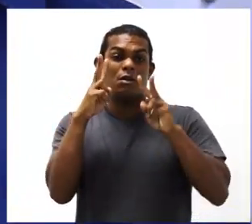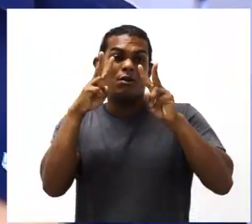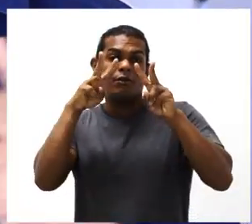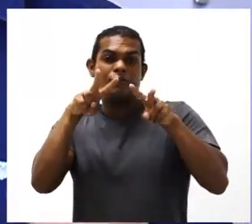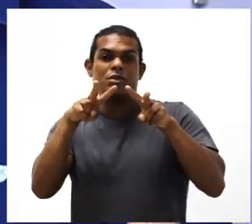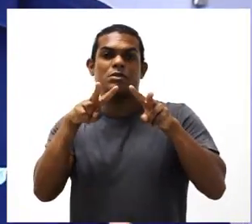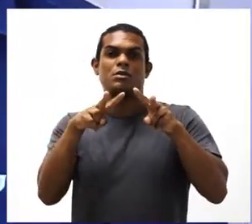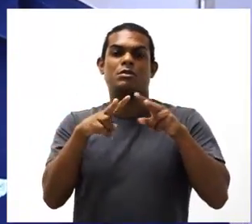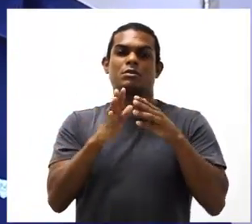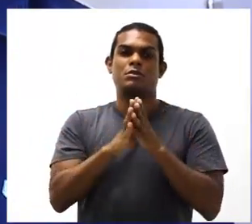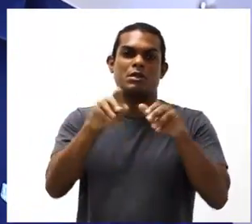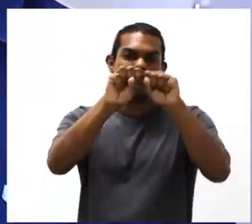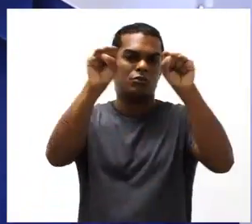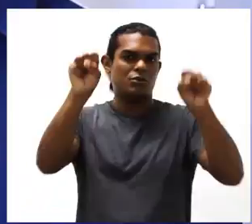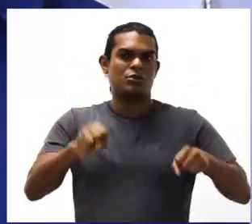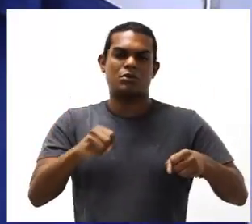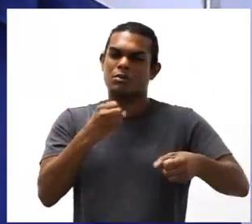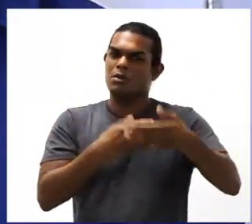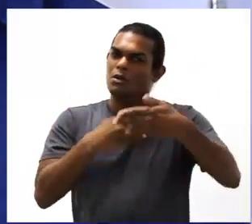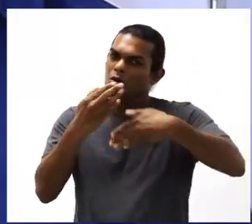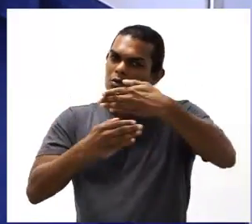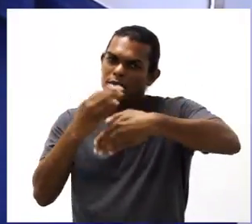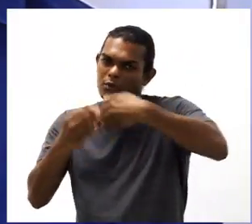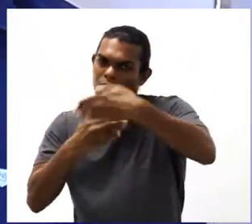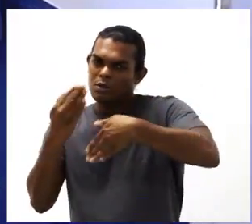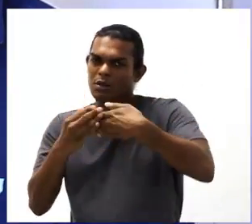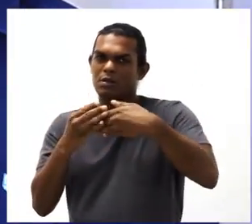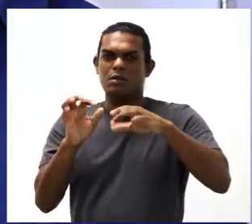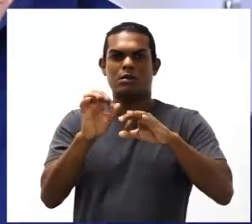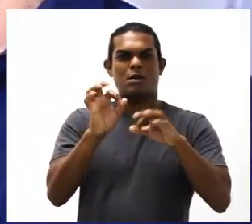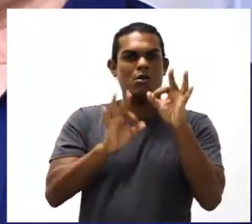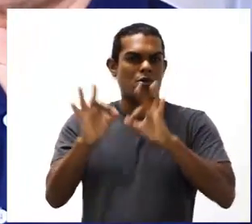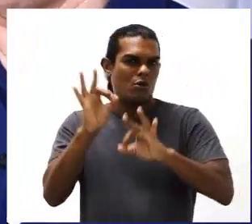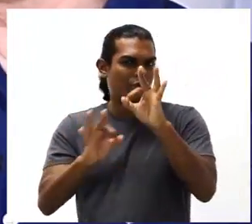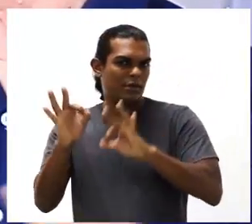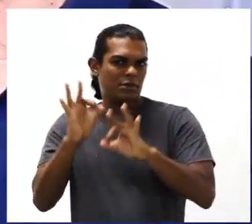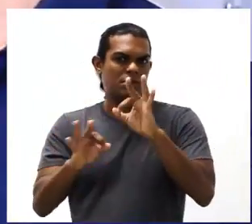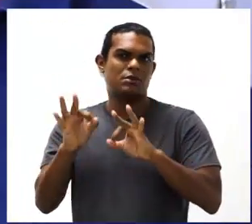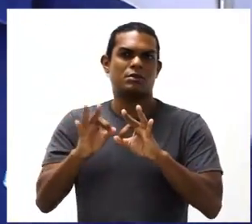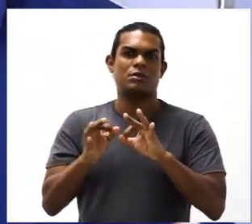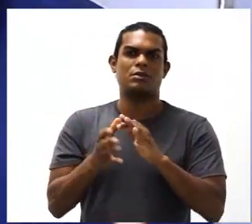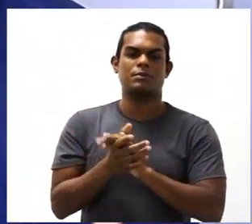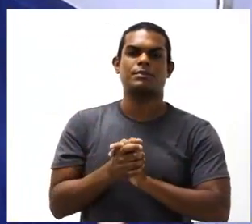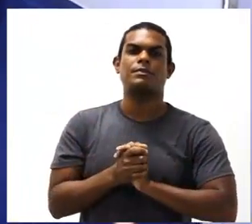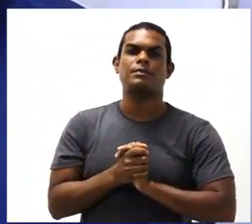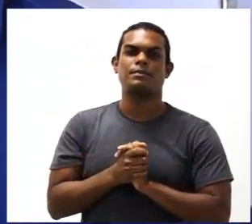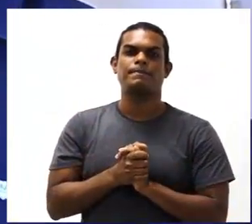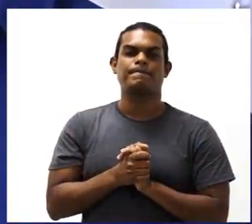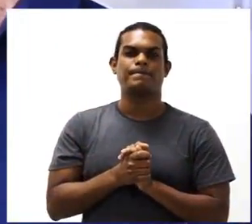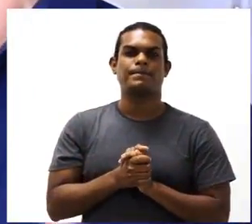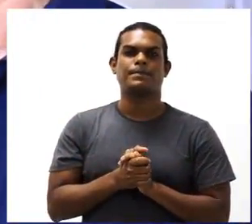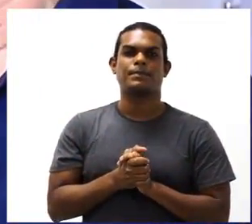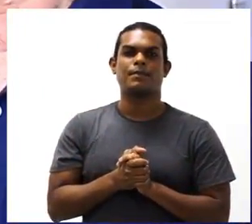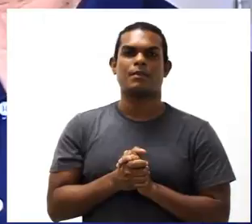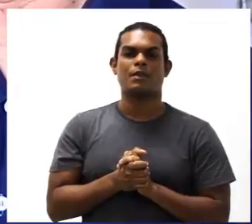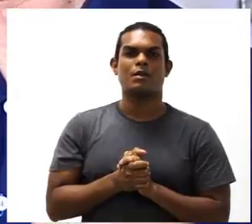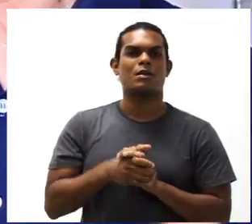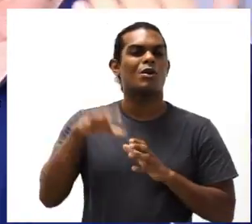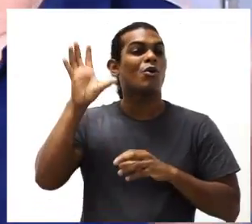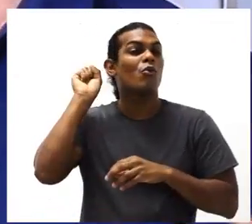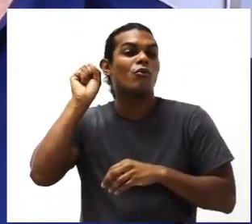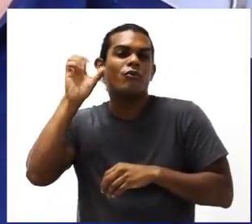articulada, integrada da organização, senão você articular de forma multidisciplinar também, ouvir as